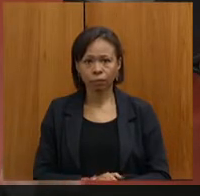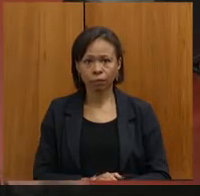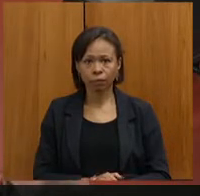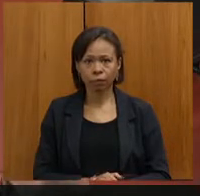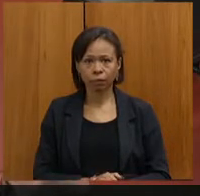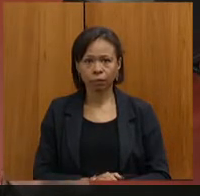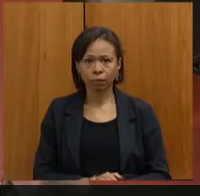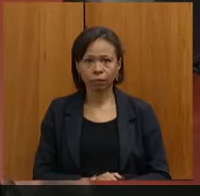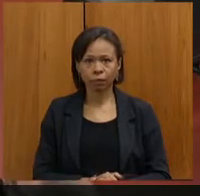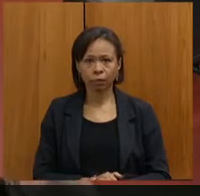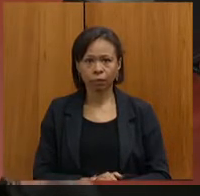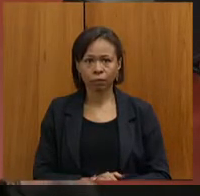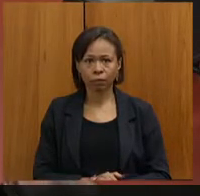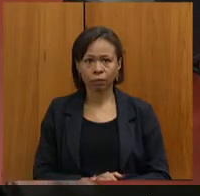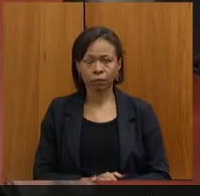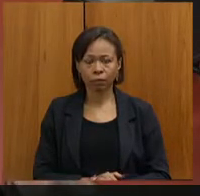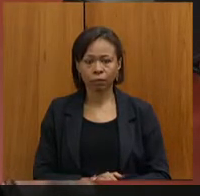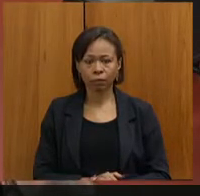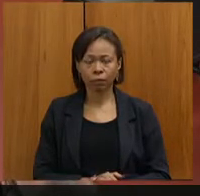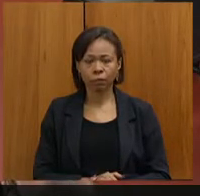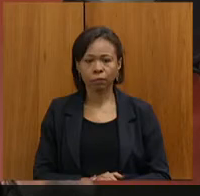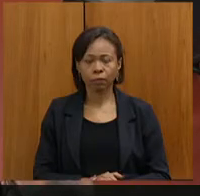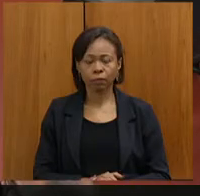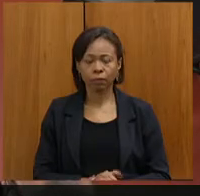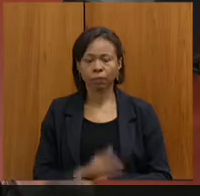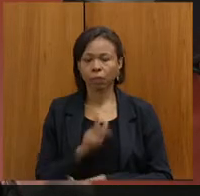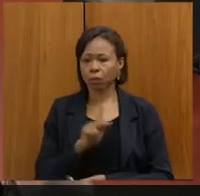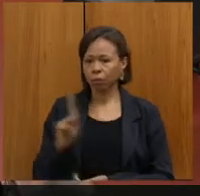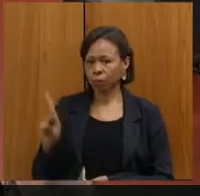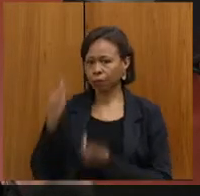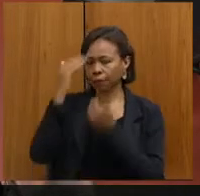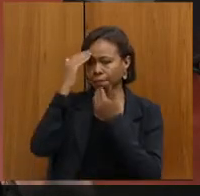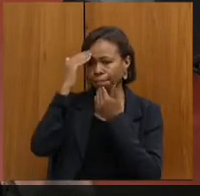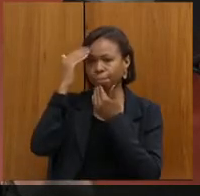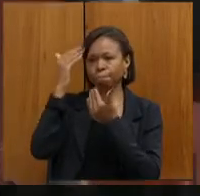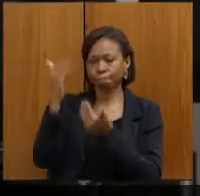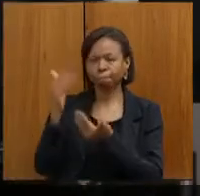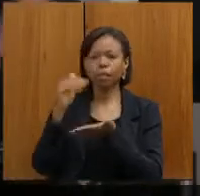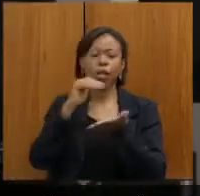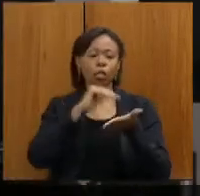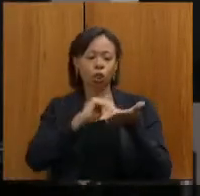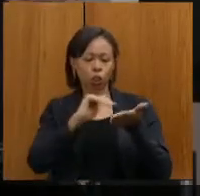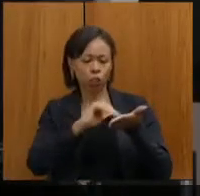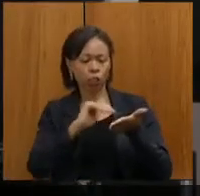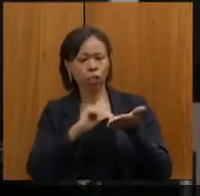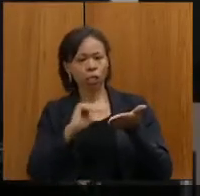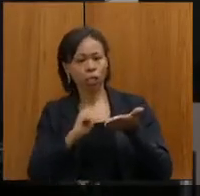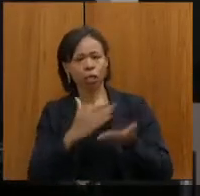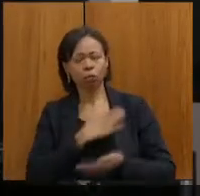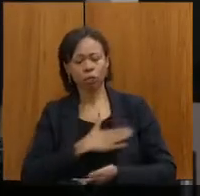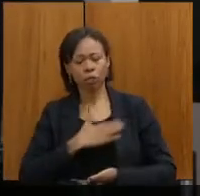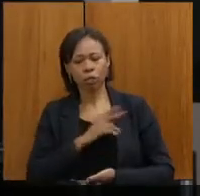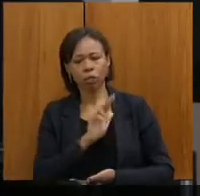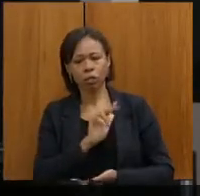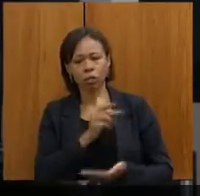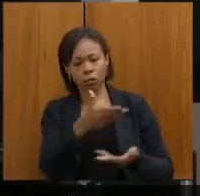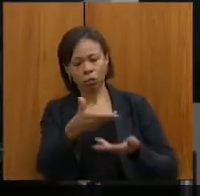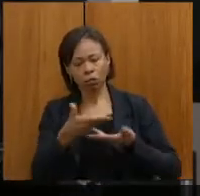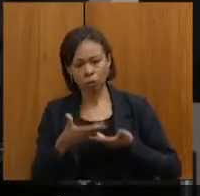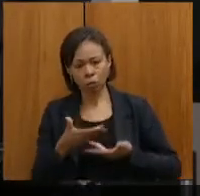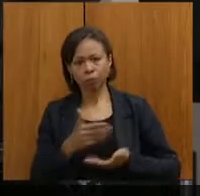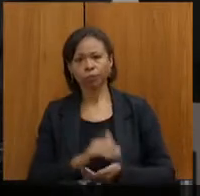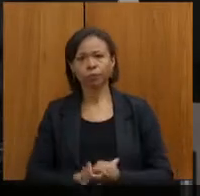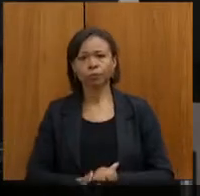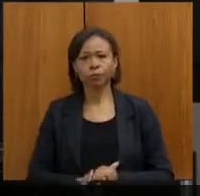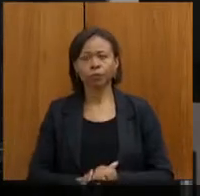e obrigado seu a presidente secretário Gustavo prazer recebê-lo aqui